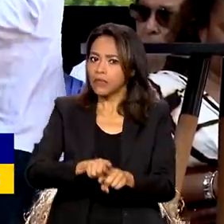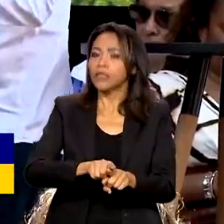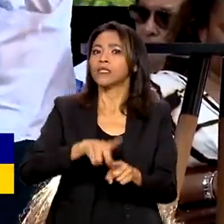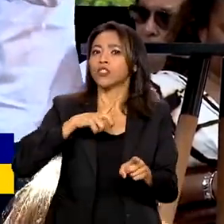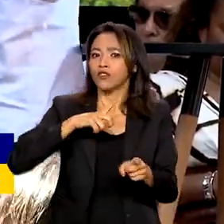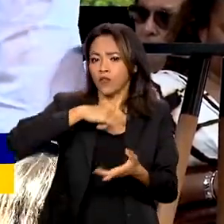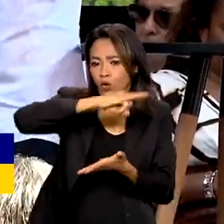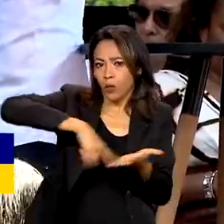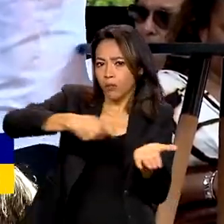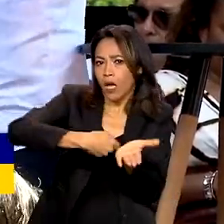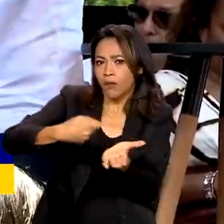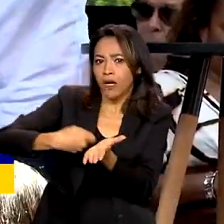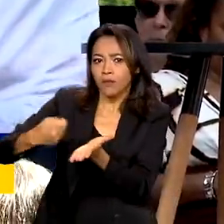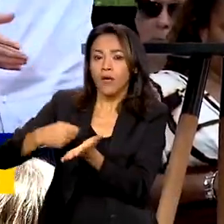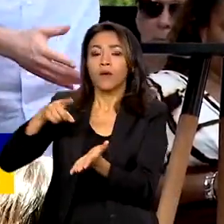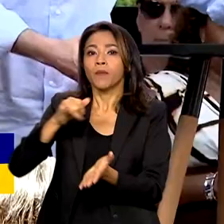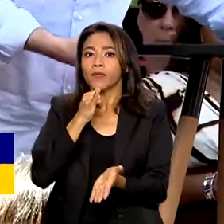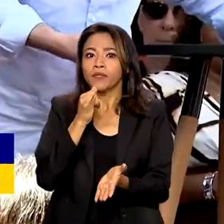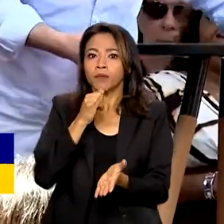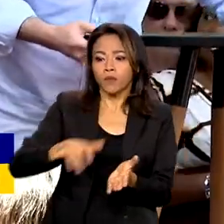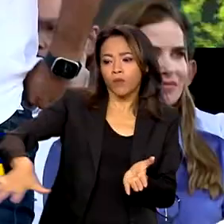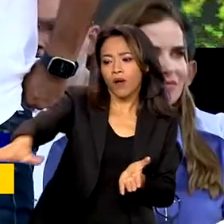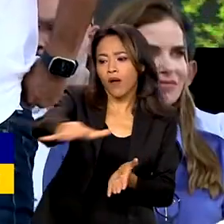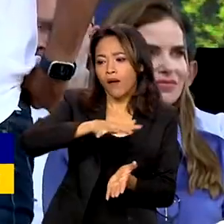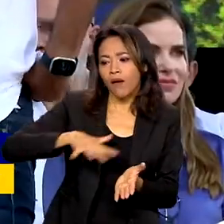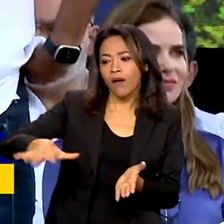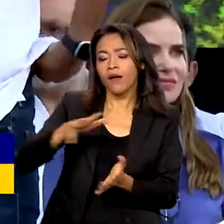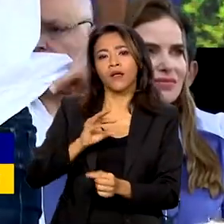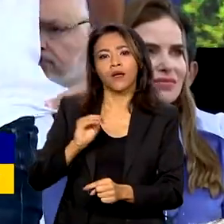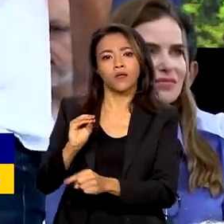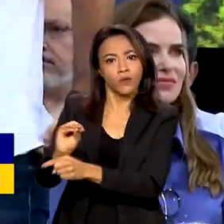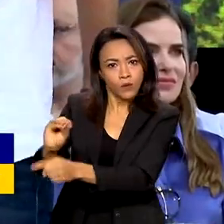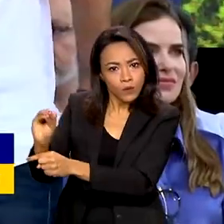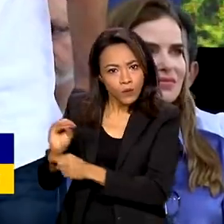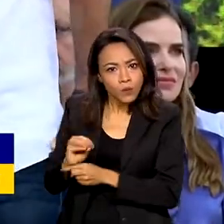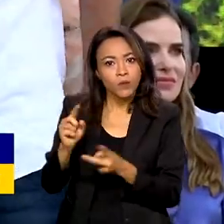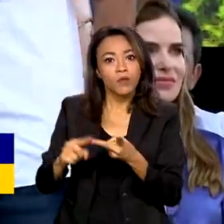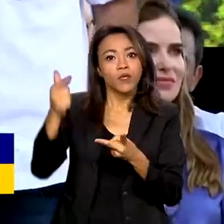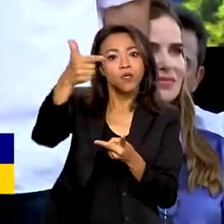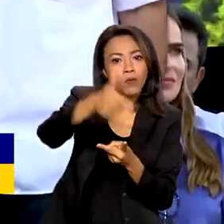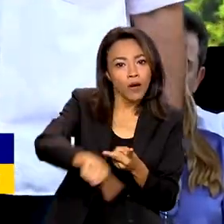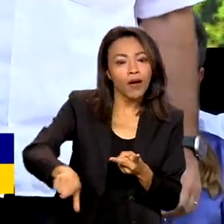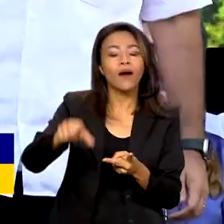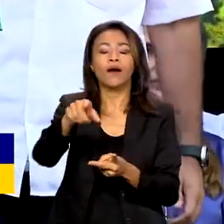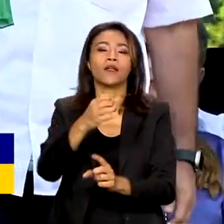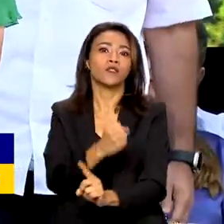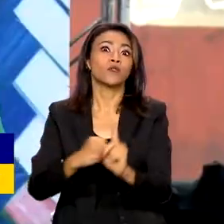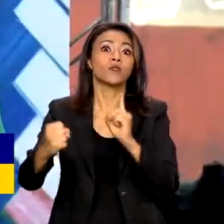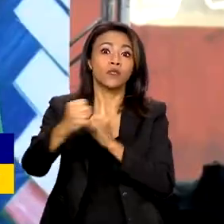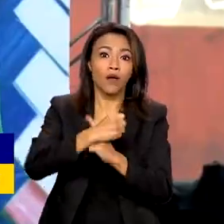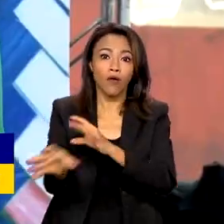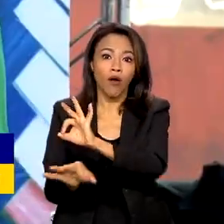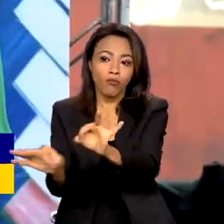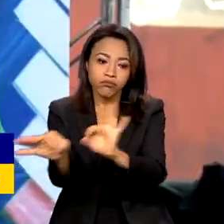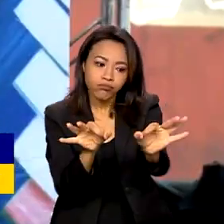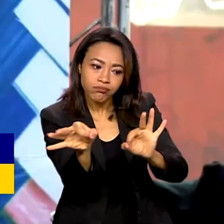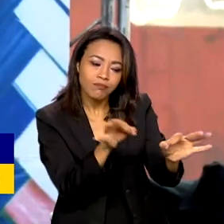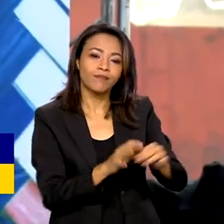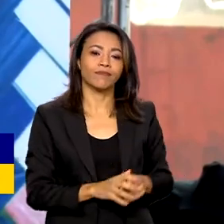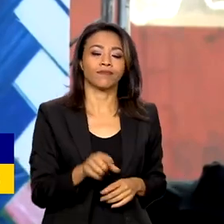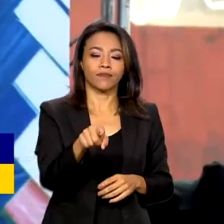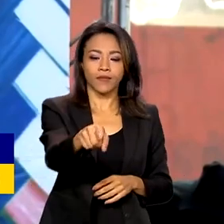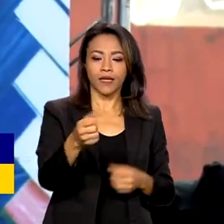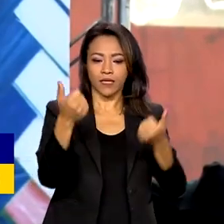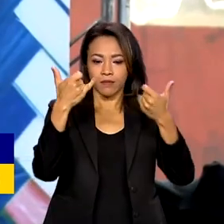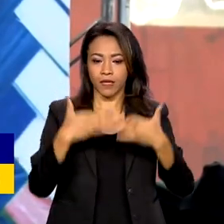a reabilitação do Parque Igarapé São Joaquim e a cessão de uma área para o Centro Social de Nazaré. O objetivo do Patrimônio